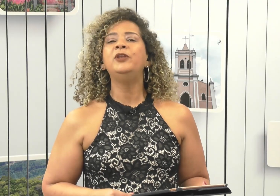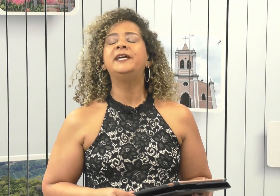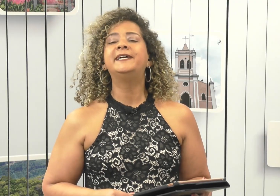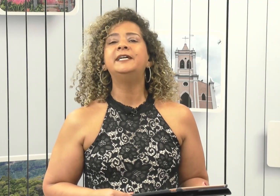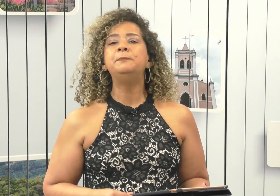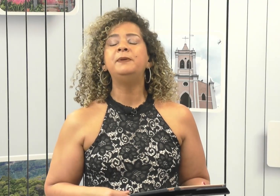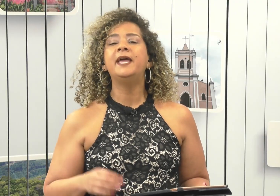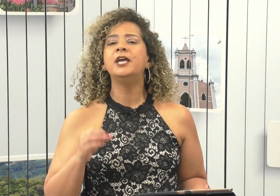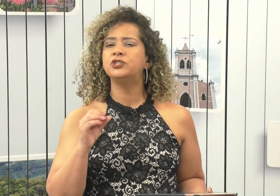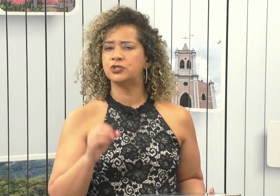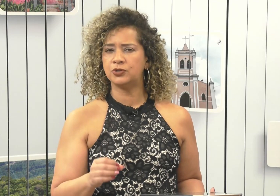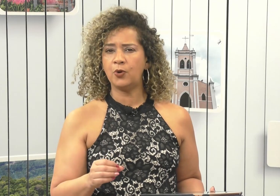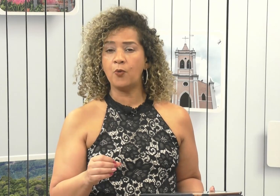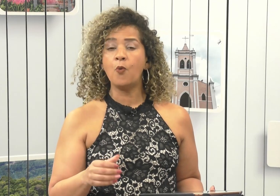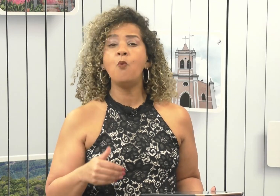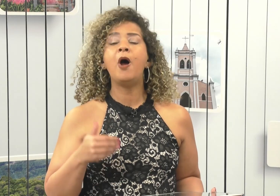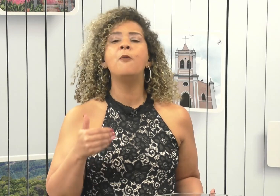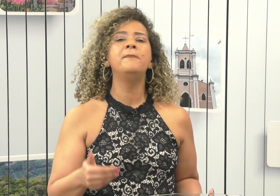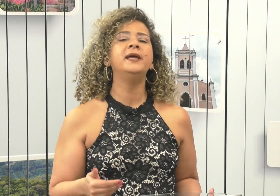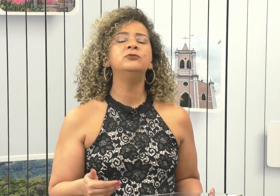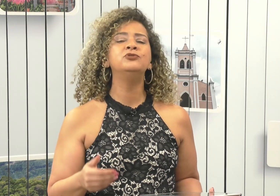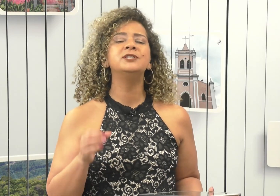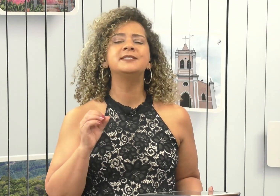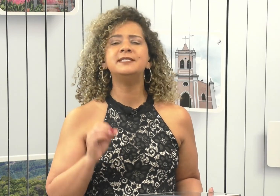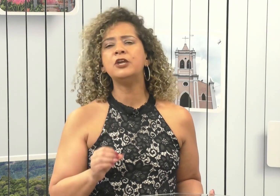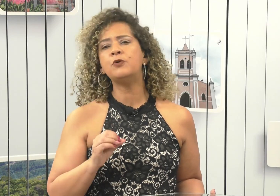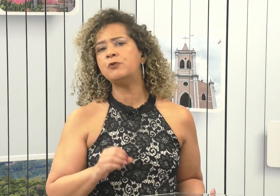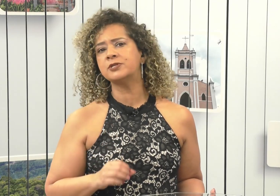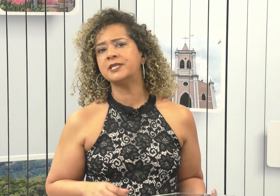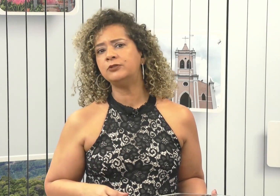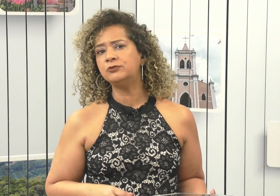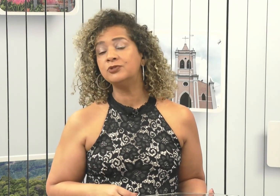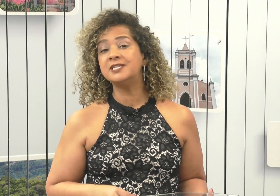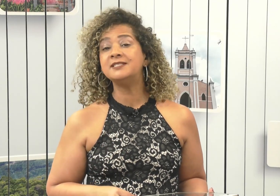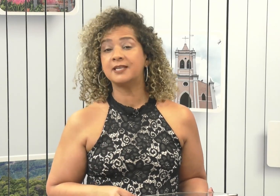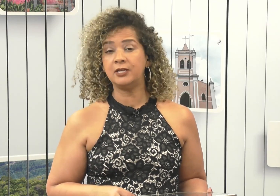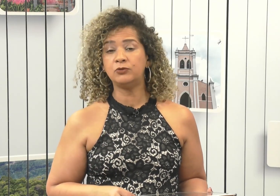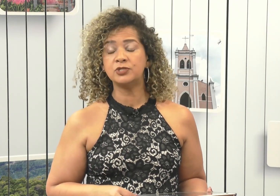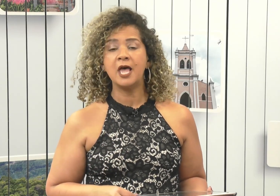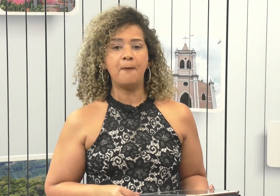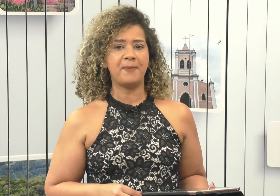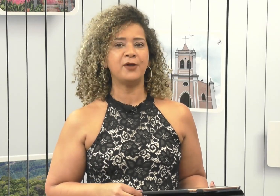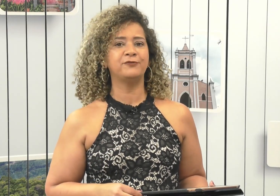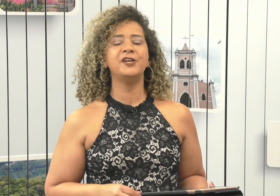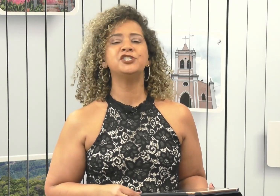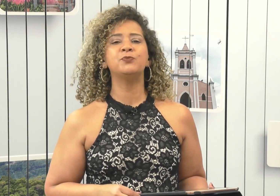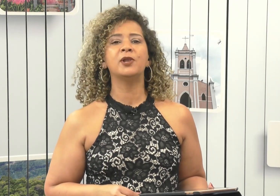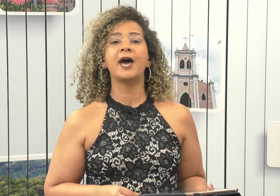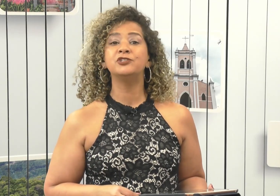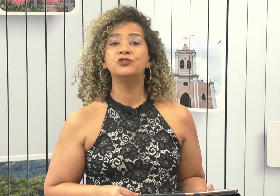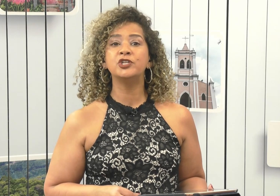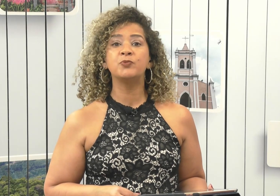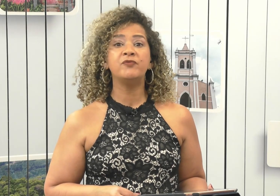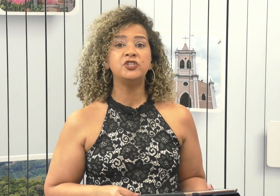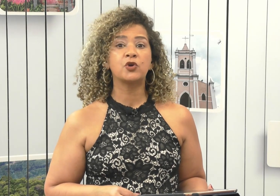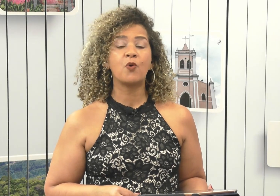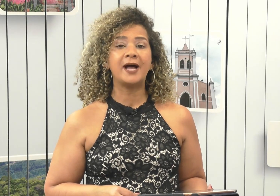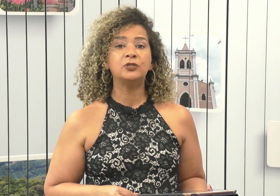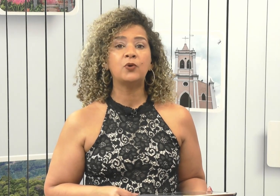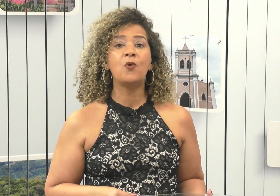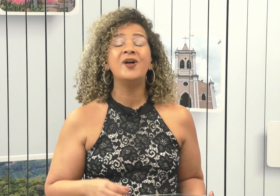e a Unicamp registrou o aumento de 5% nos inscritos para o vestibular de